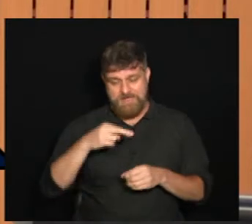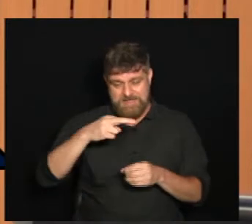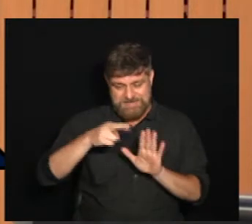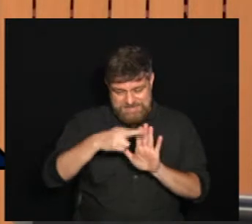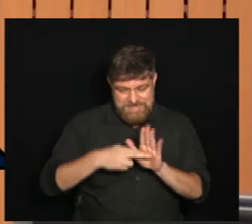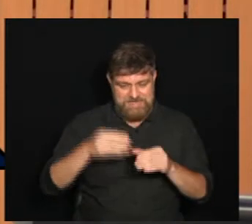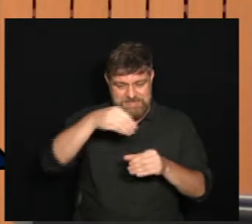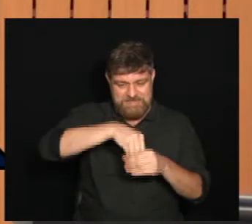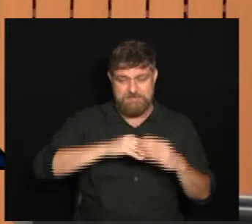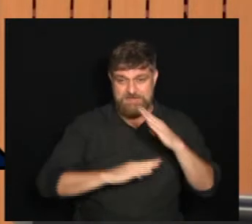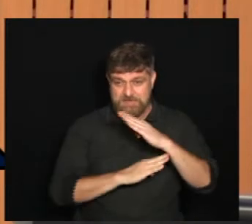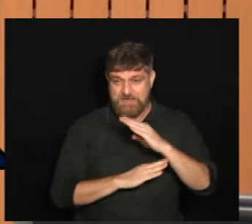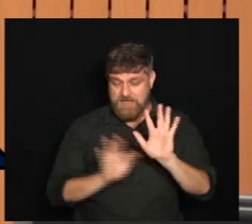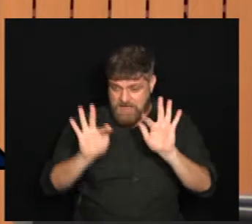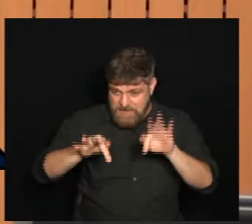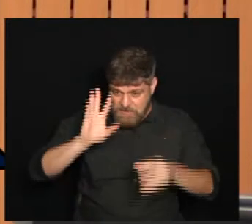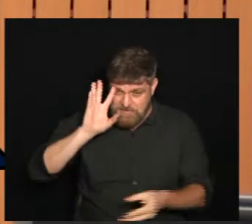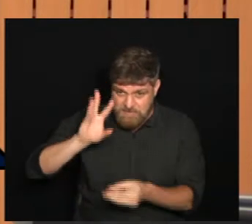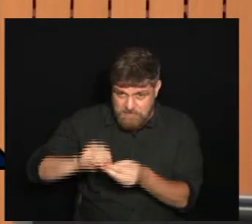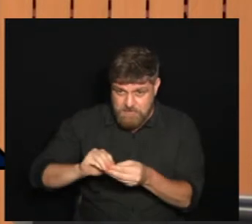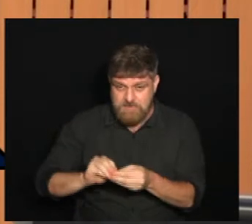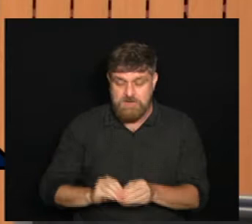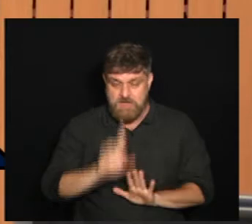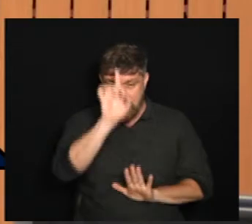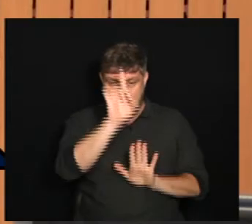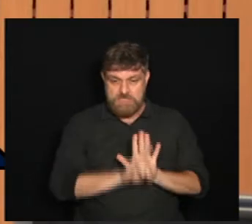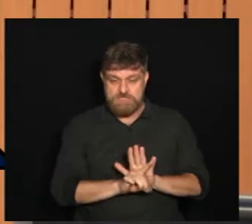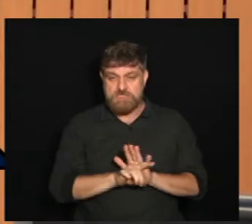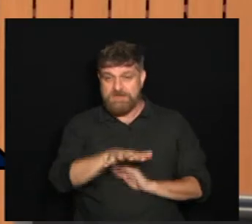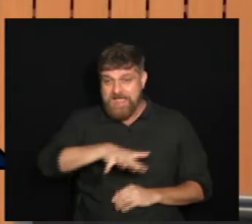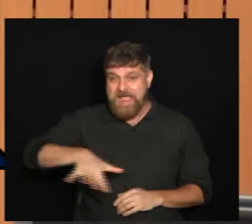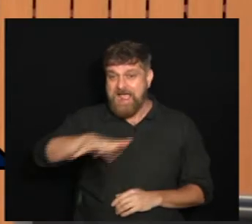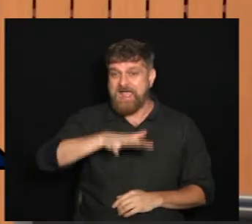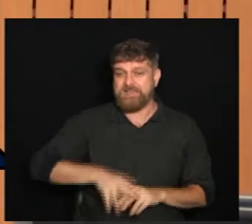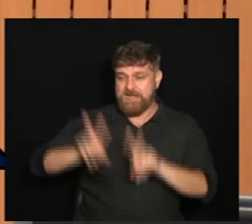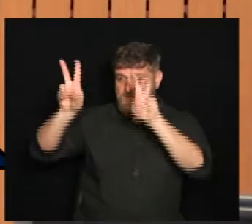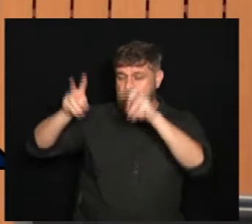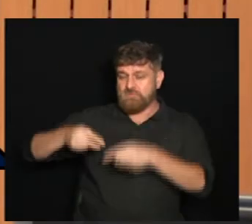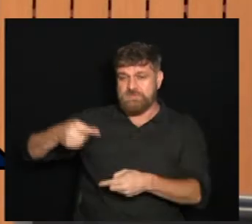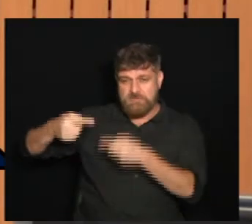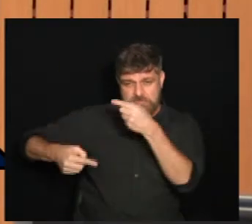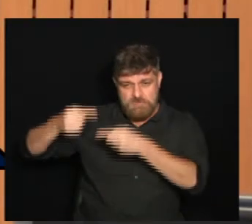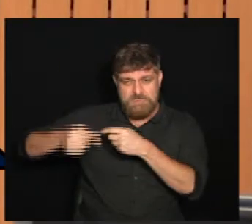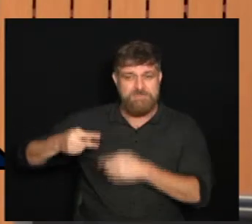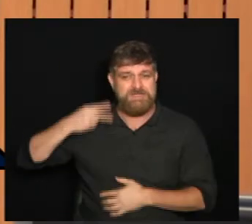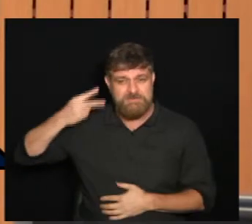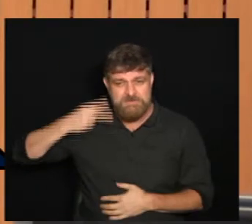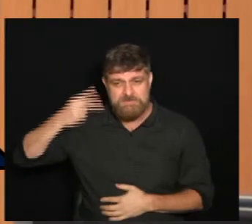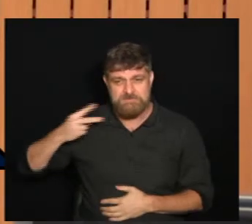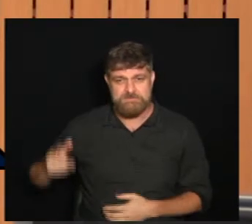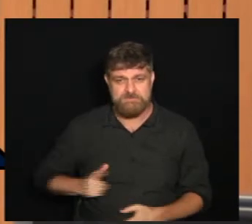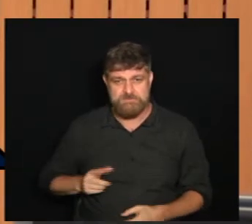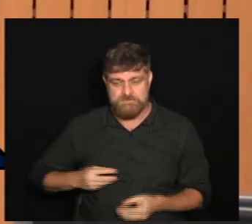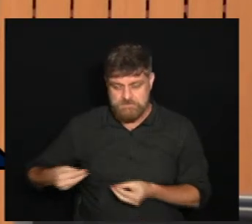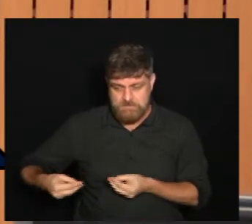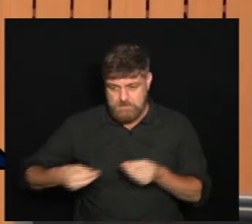o término da reunião, a Diretoria de Assuntos Legislativos incluirá ao